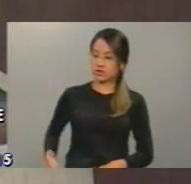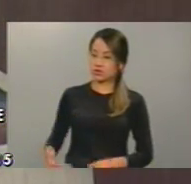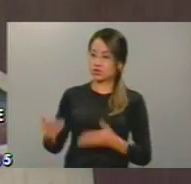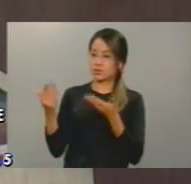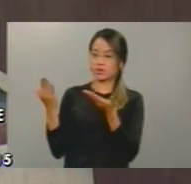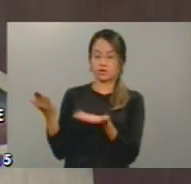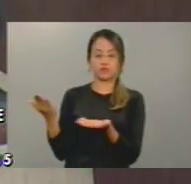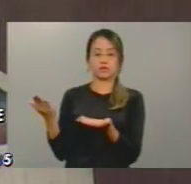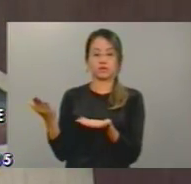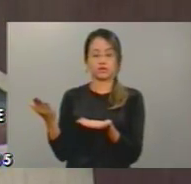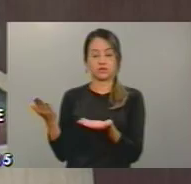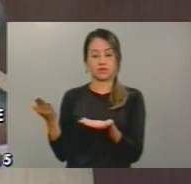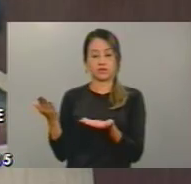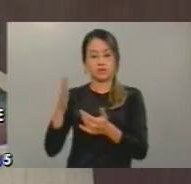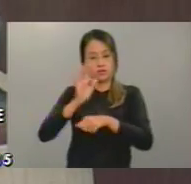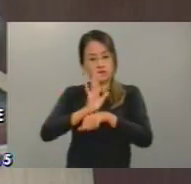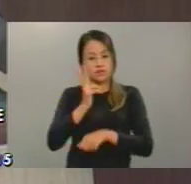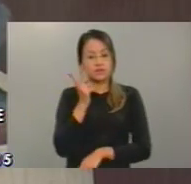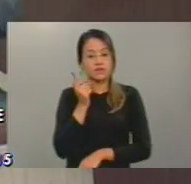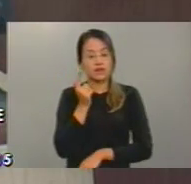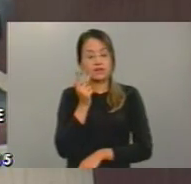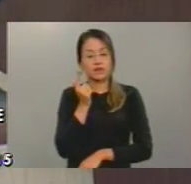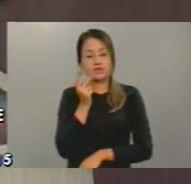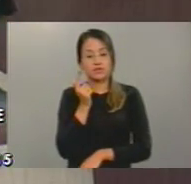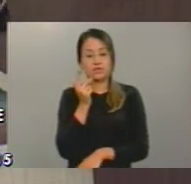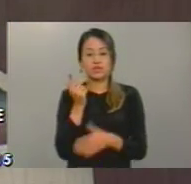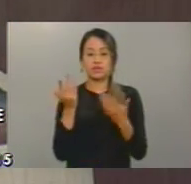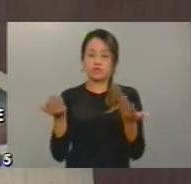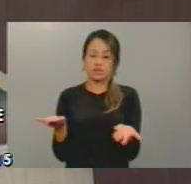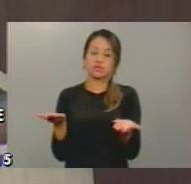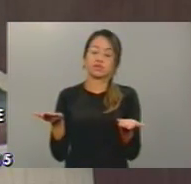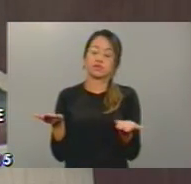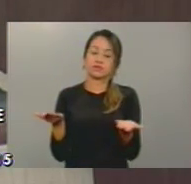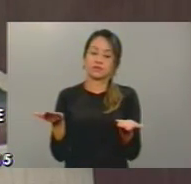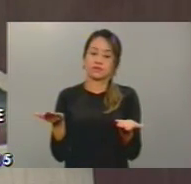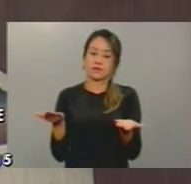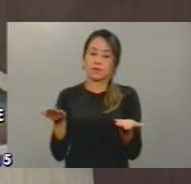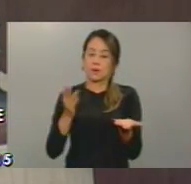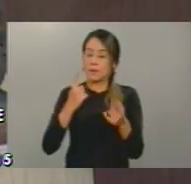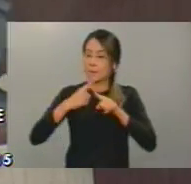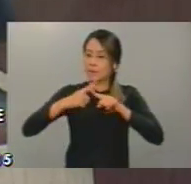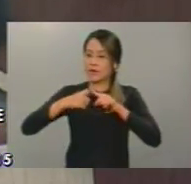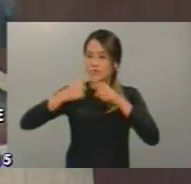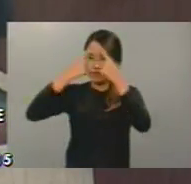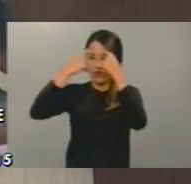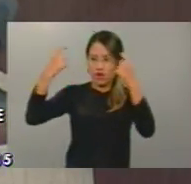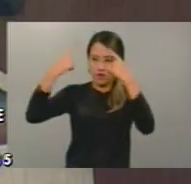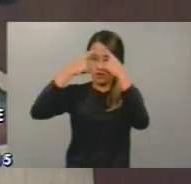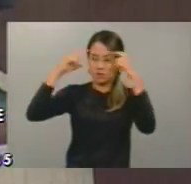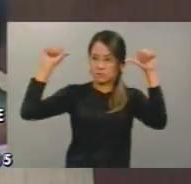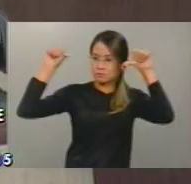juventude cearense, exatamente para evitar que ela reincida ainda mais em violência. E nós